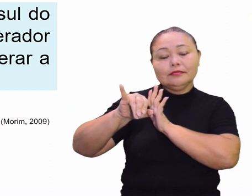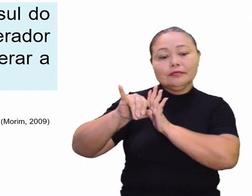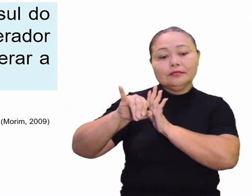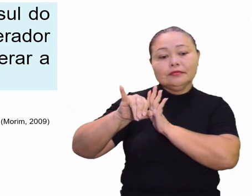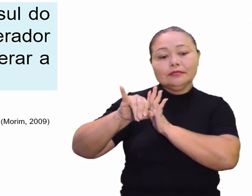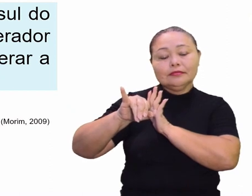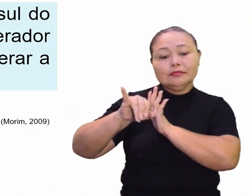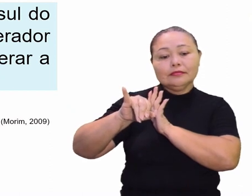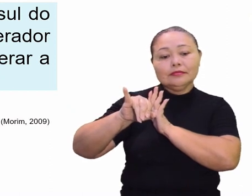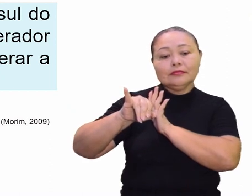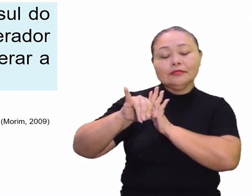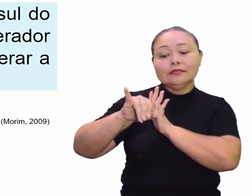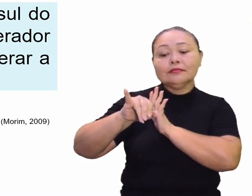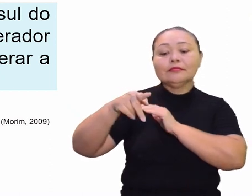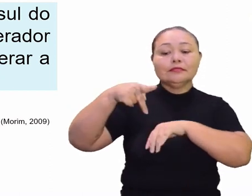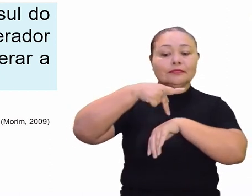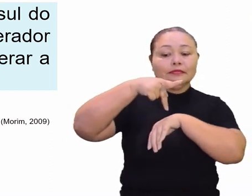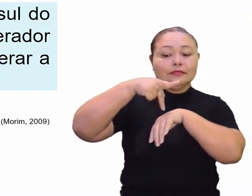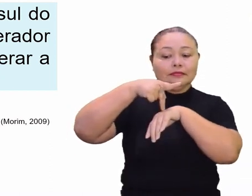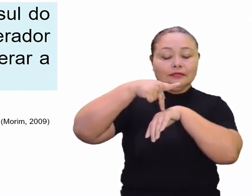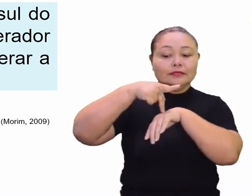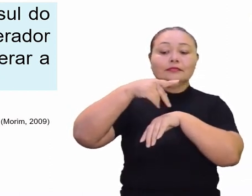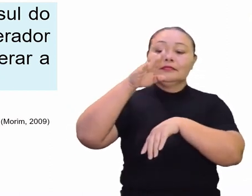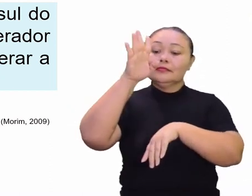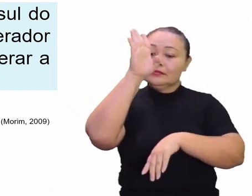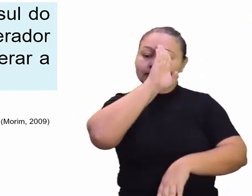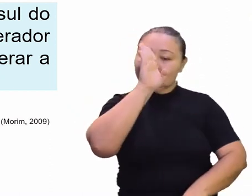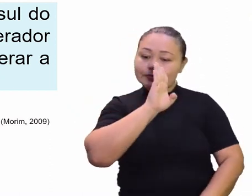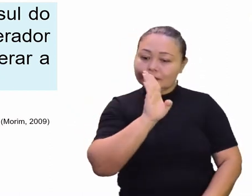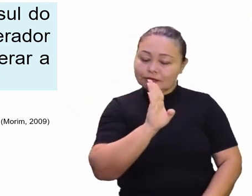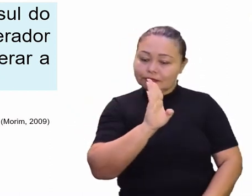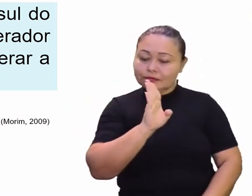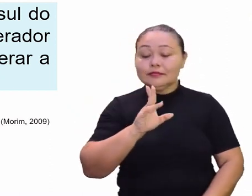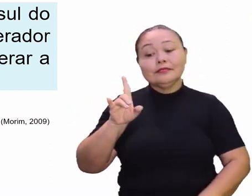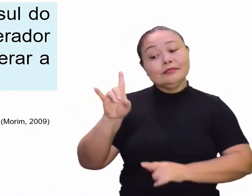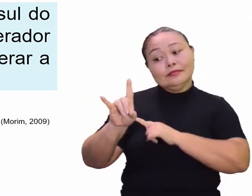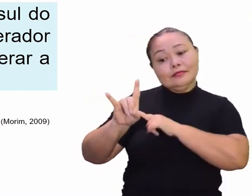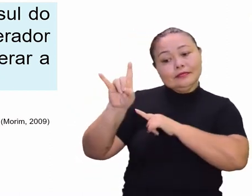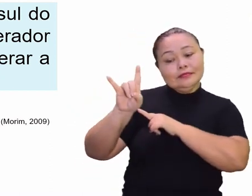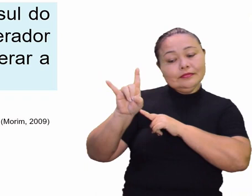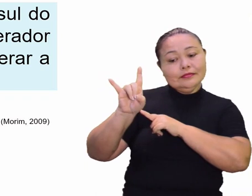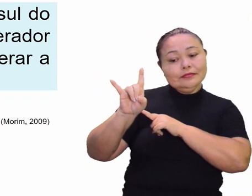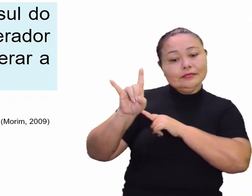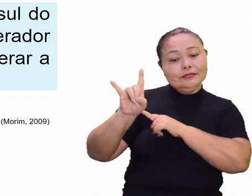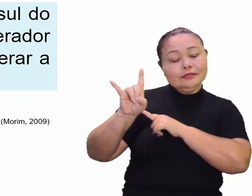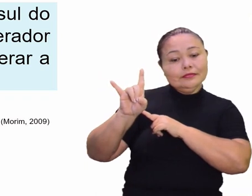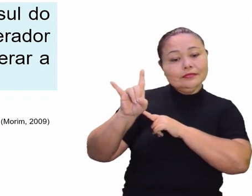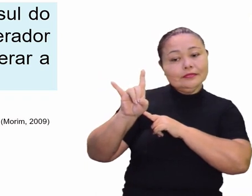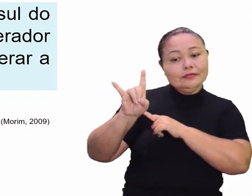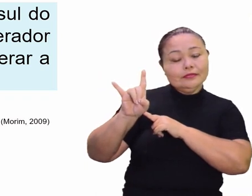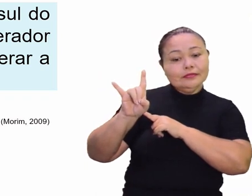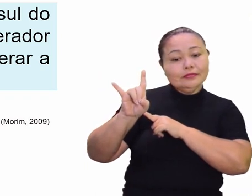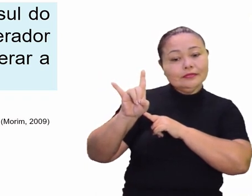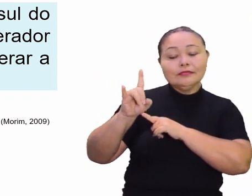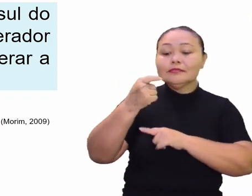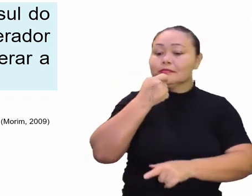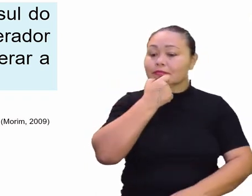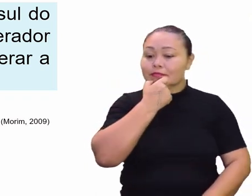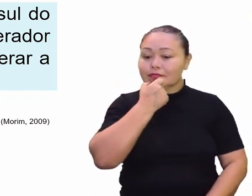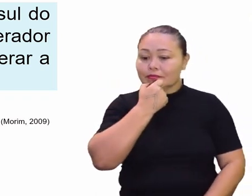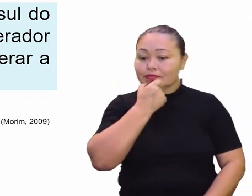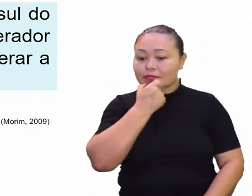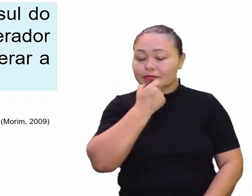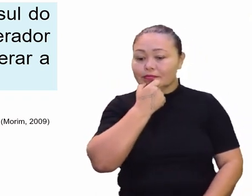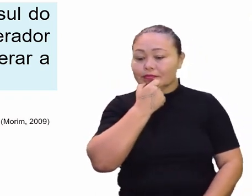envolver países como Brasil, Bolívia e Inglaterra,